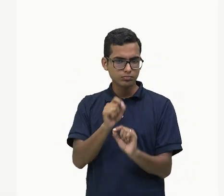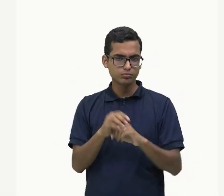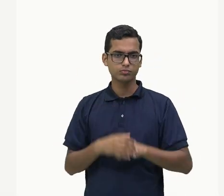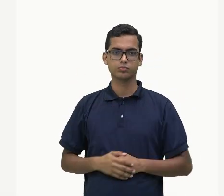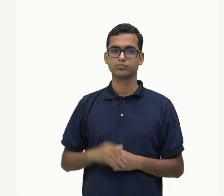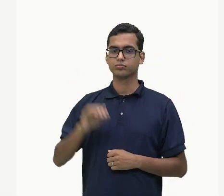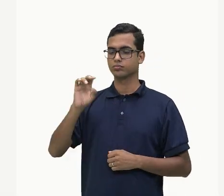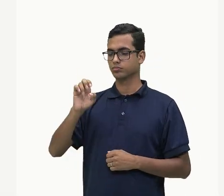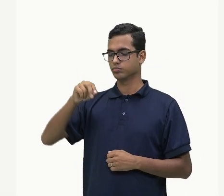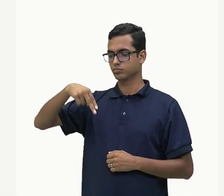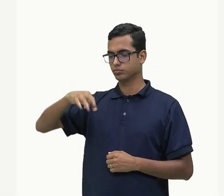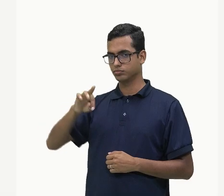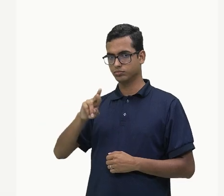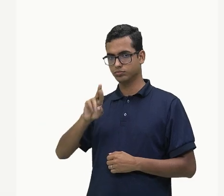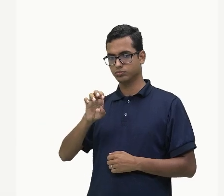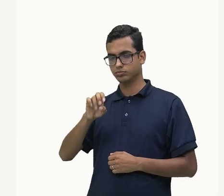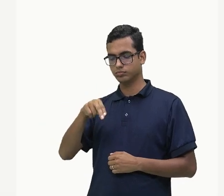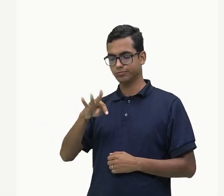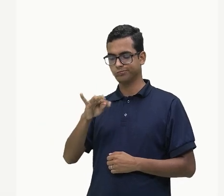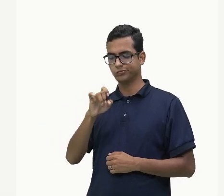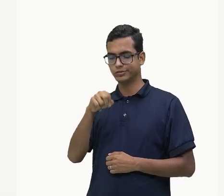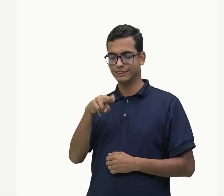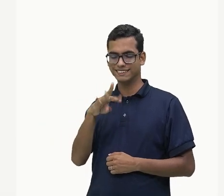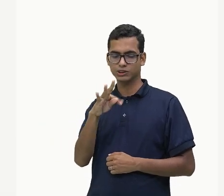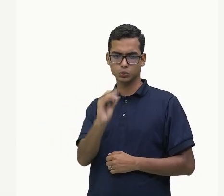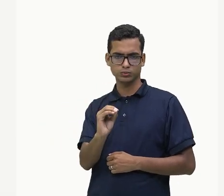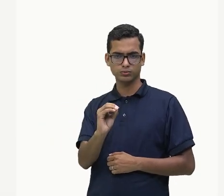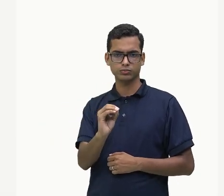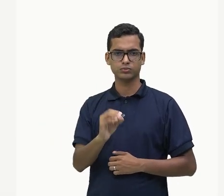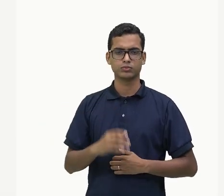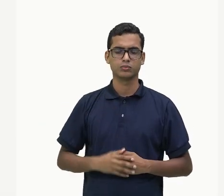entretanto é a sua principal tradução. Entretanto.